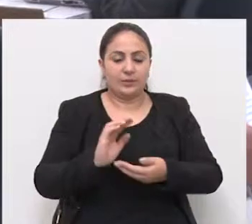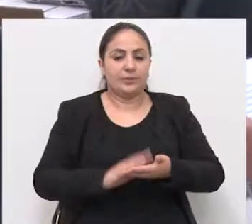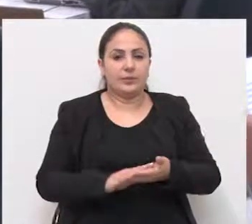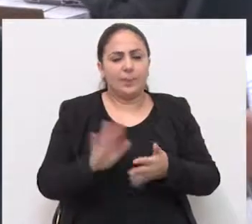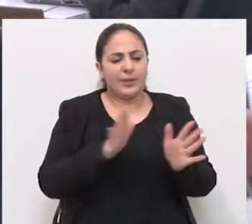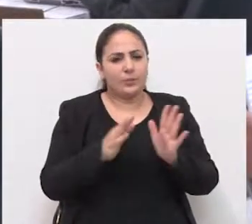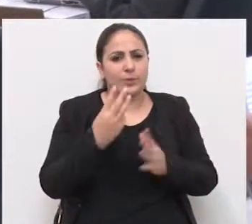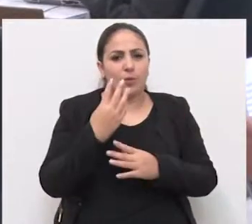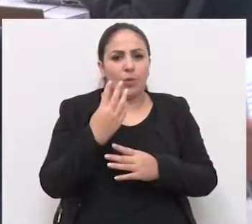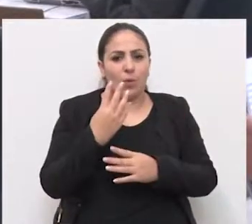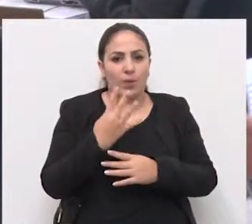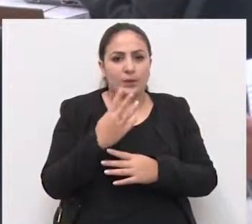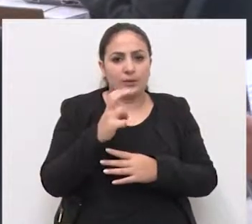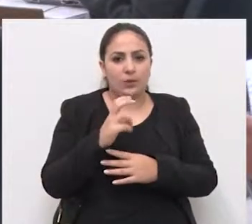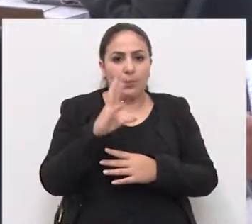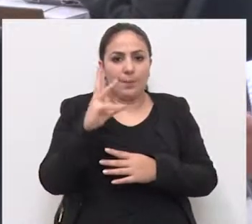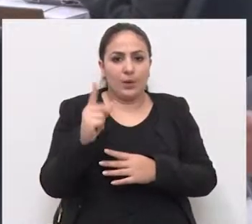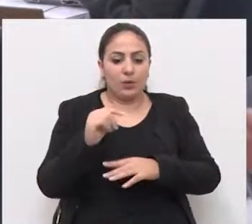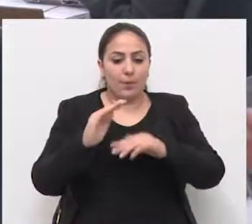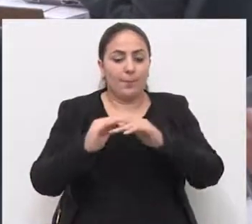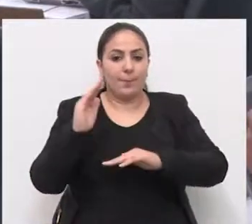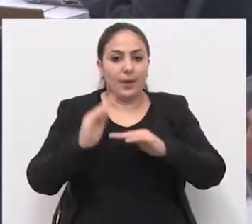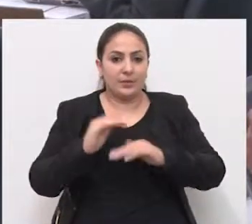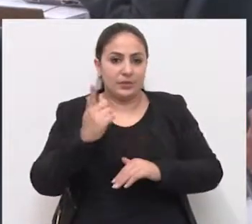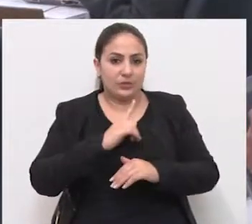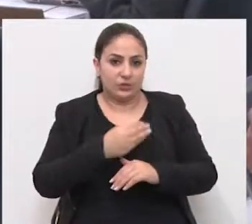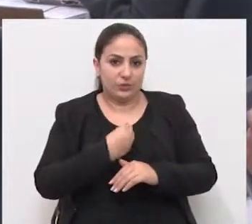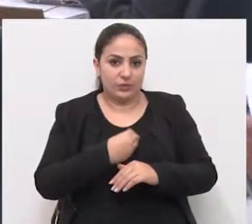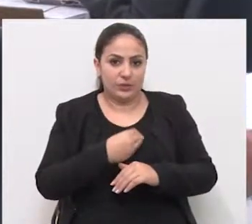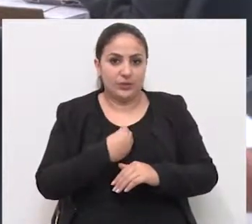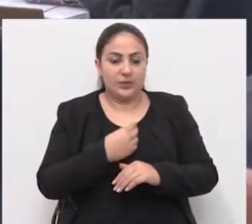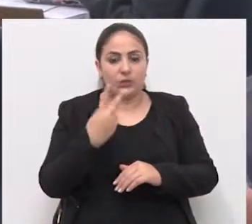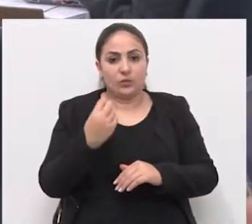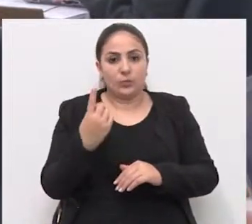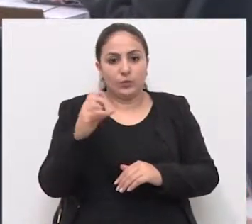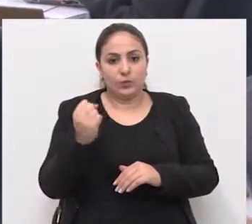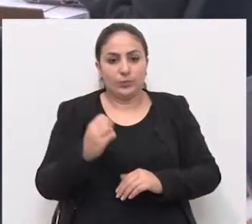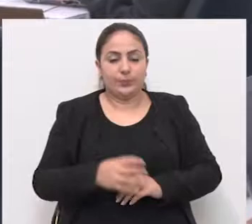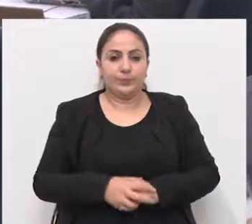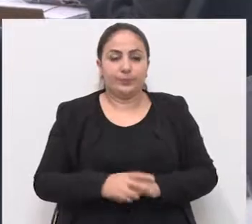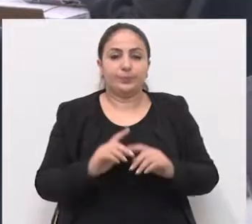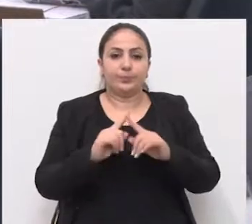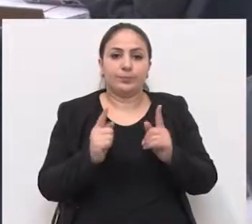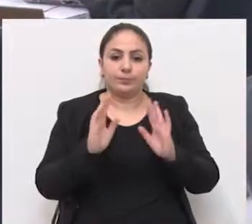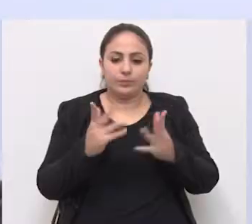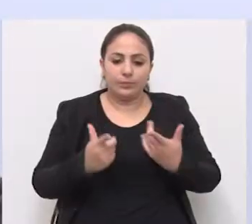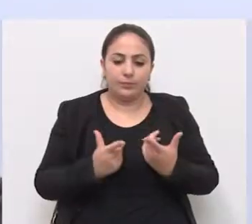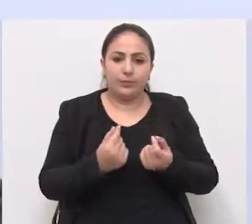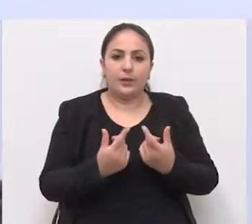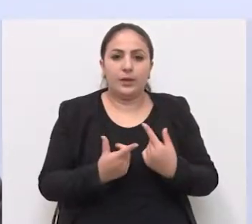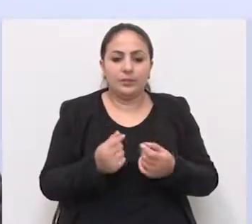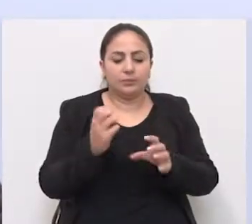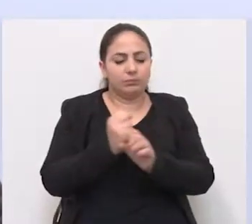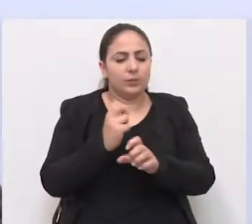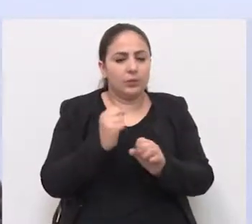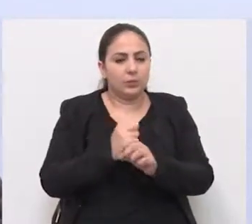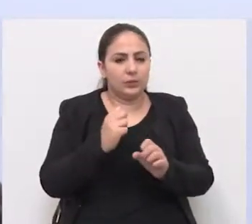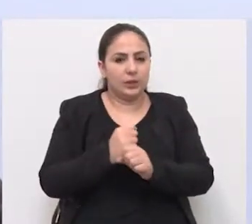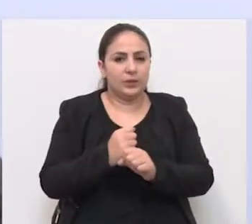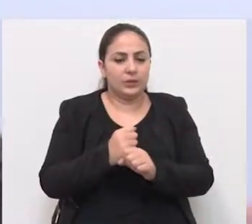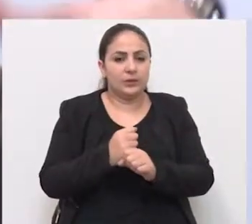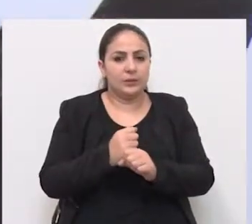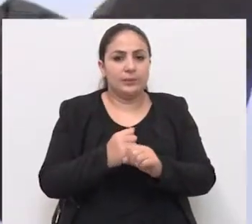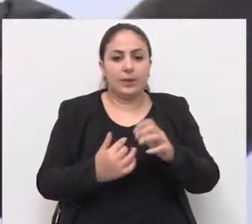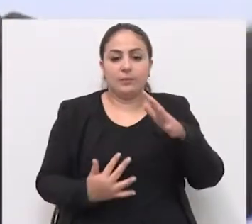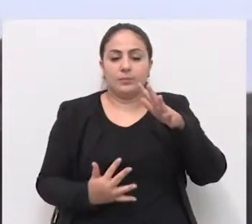reais, cerca de 45 milhões a mais do que estava previsto para 2018. Já as despesas